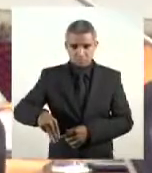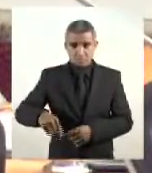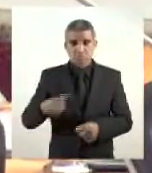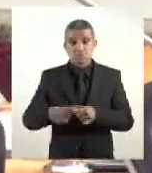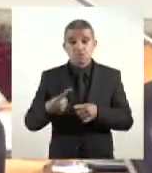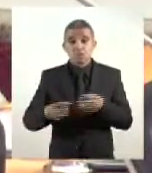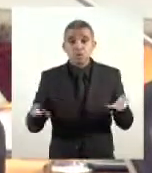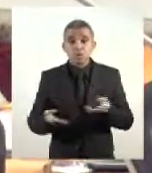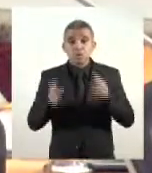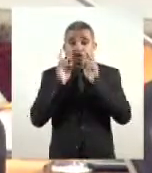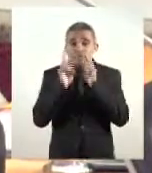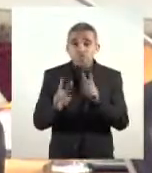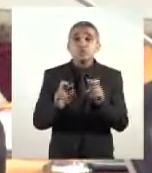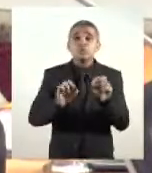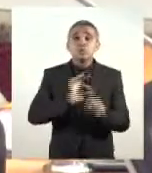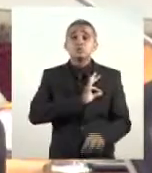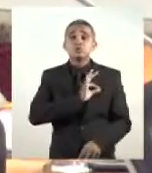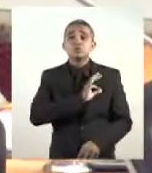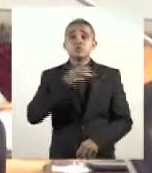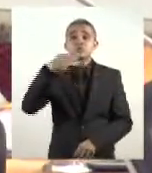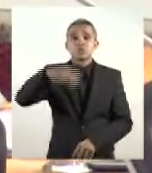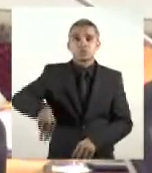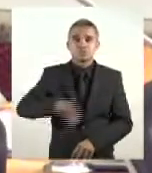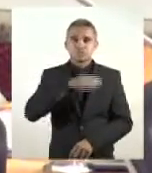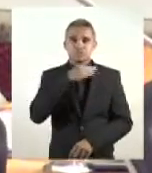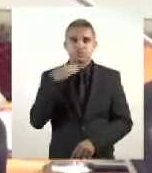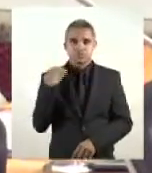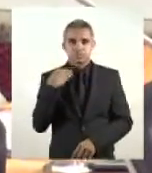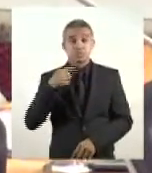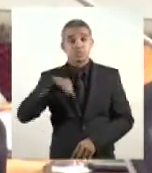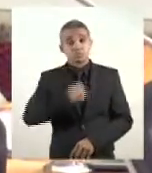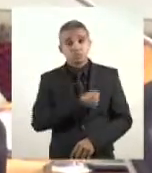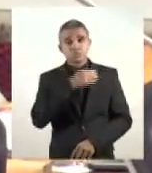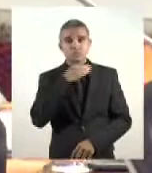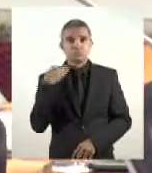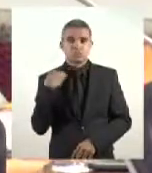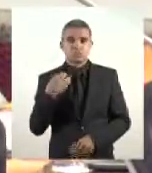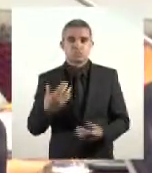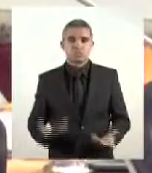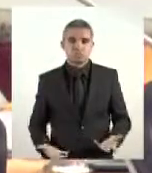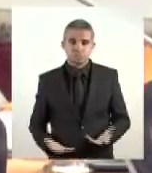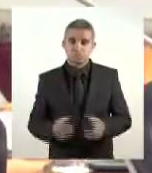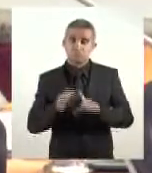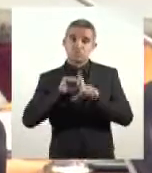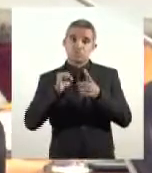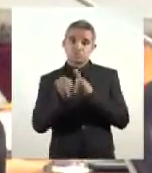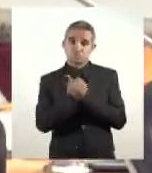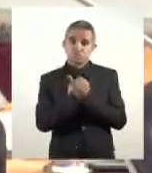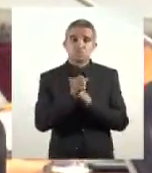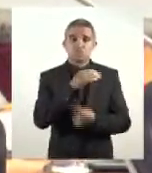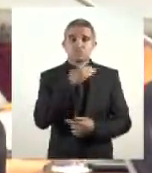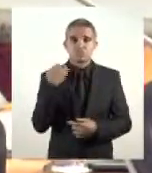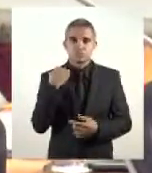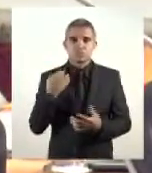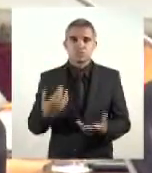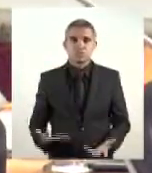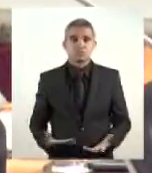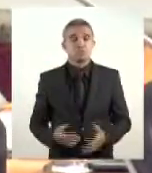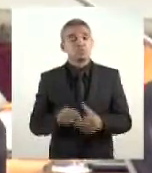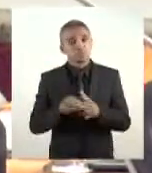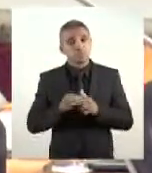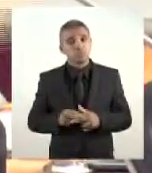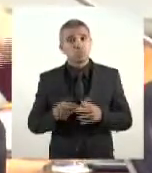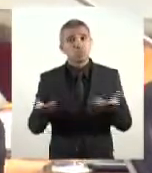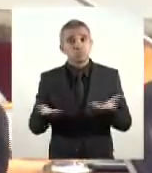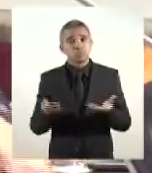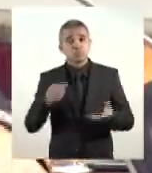vendo soldados do Maranhão morrendo. Nós estamos morrendo. A sociedade está morrendo. E é isso que eu venho fazer